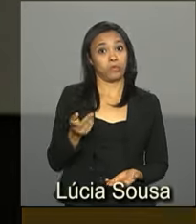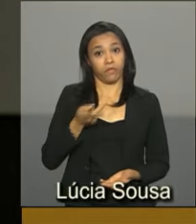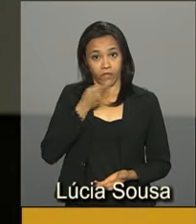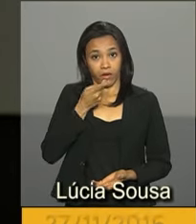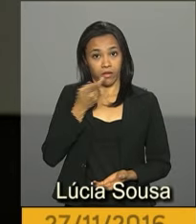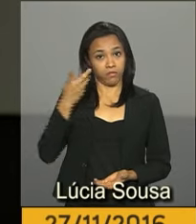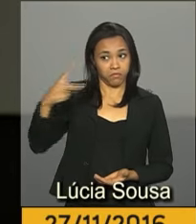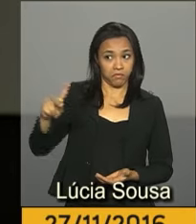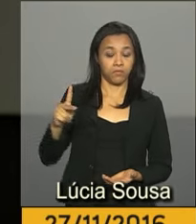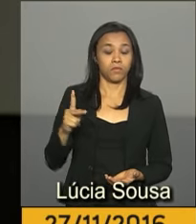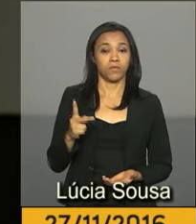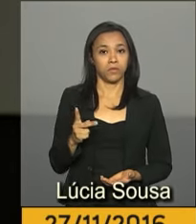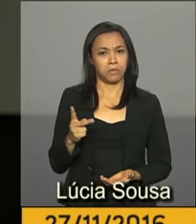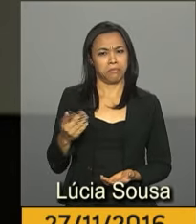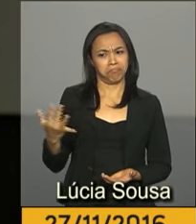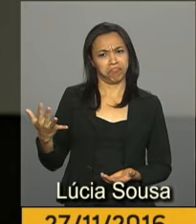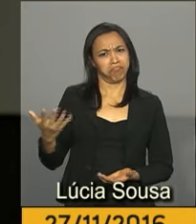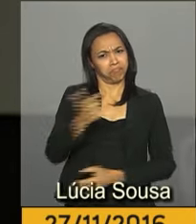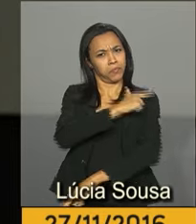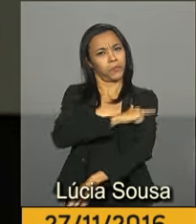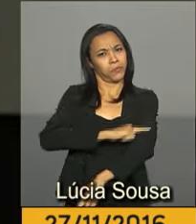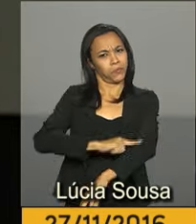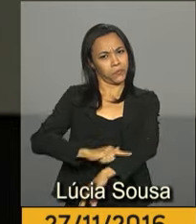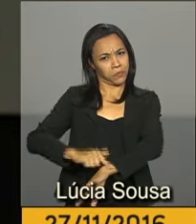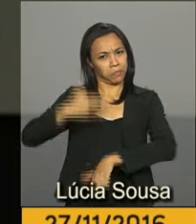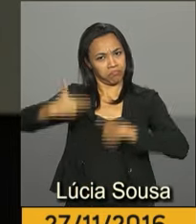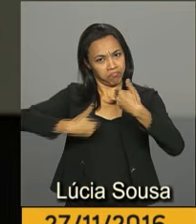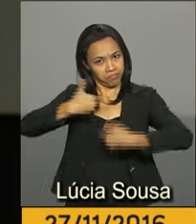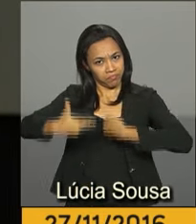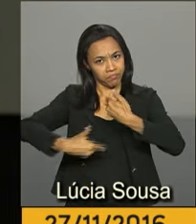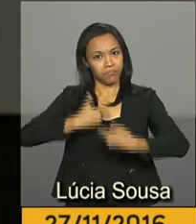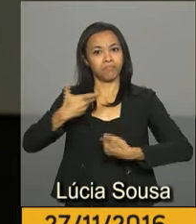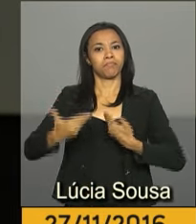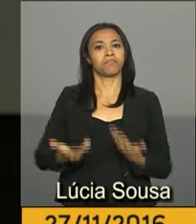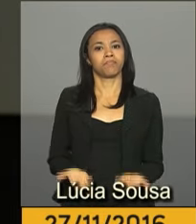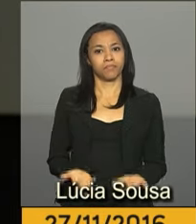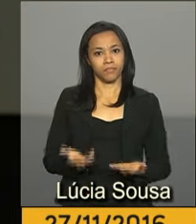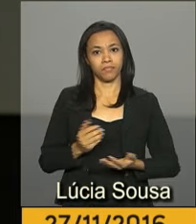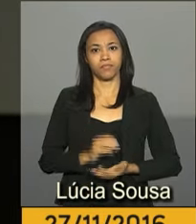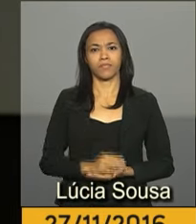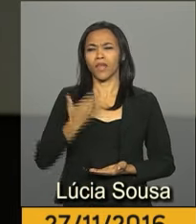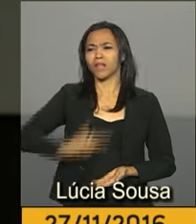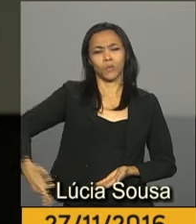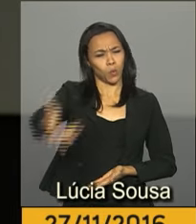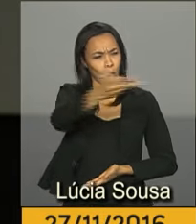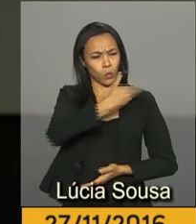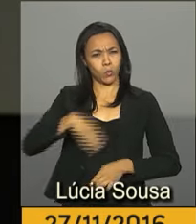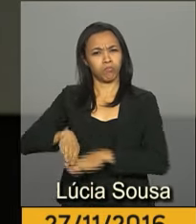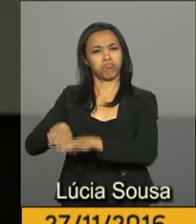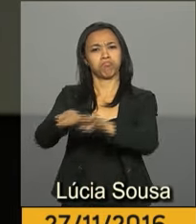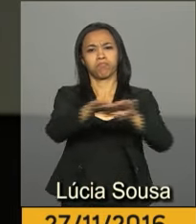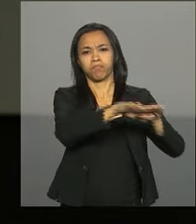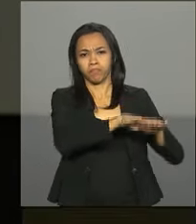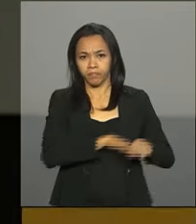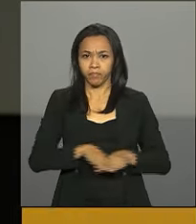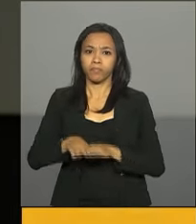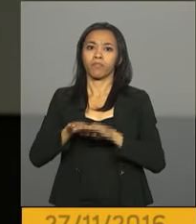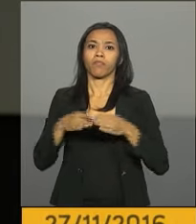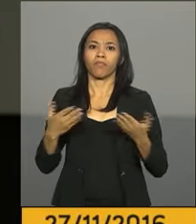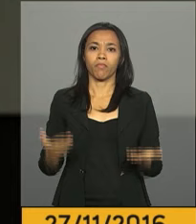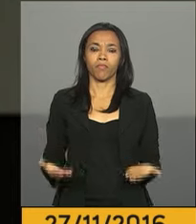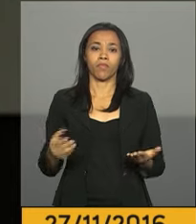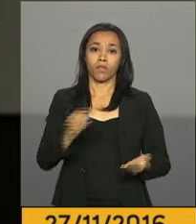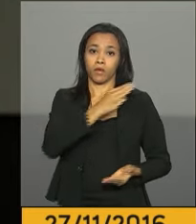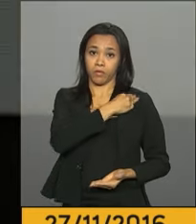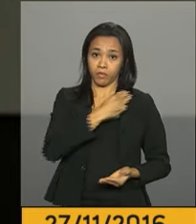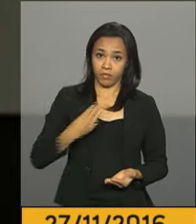extraordinária gentileza em receber-nos a todos, ministro